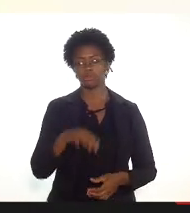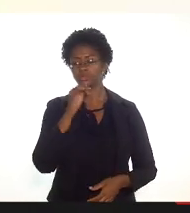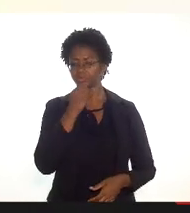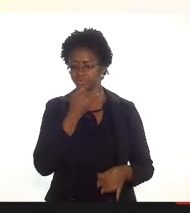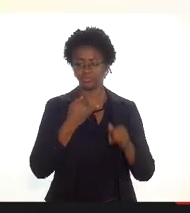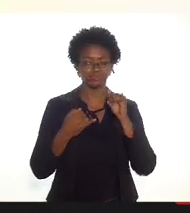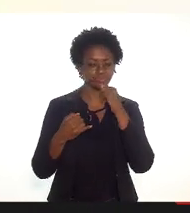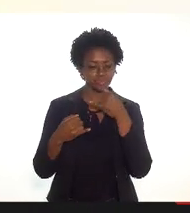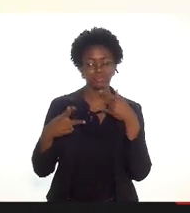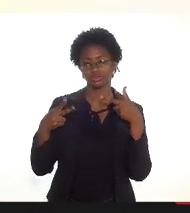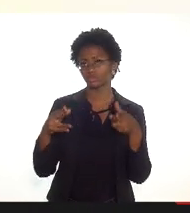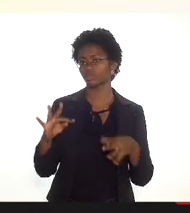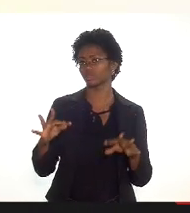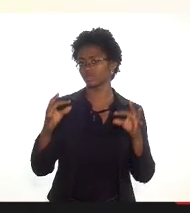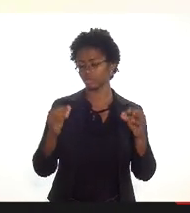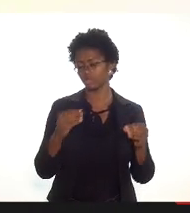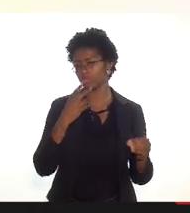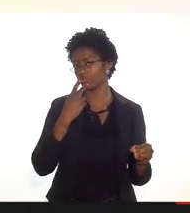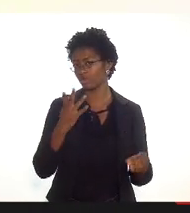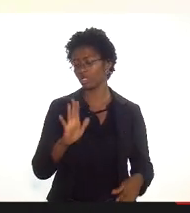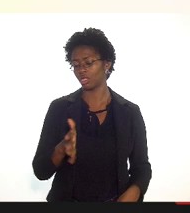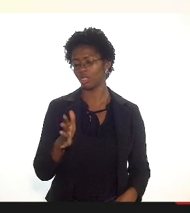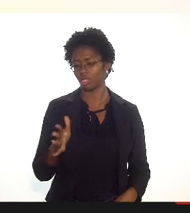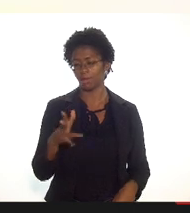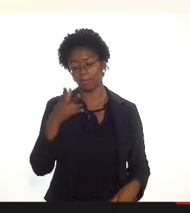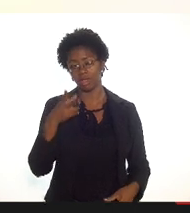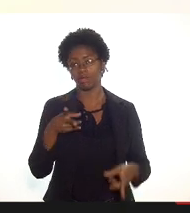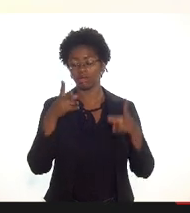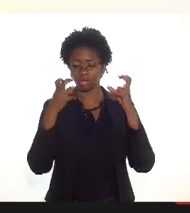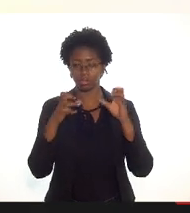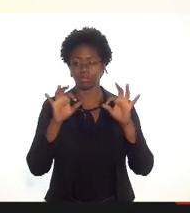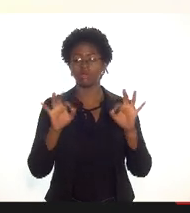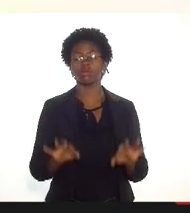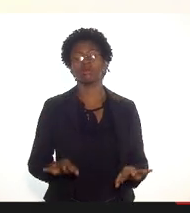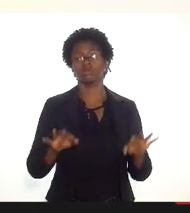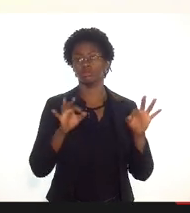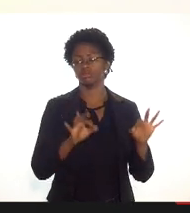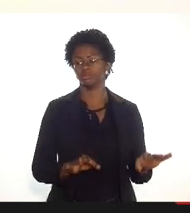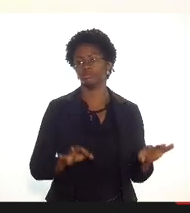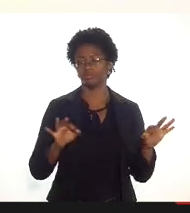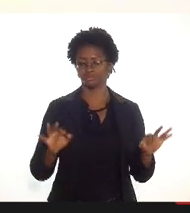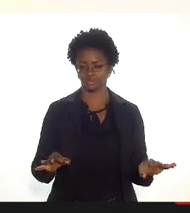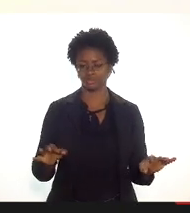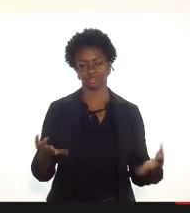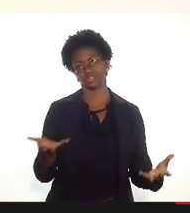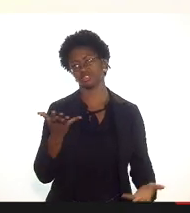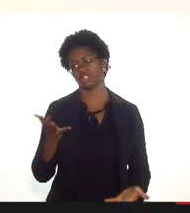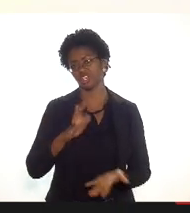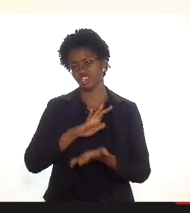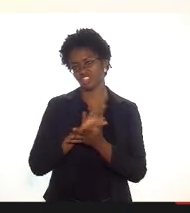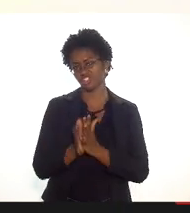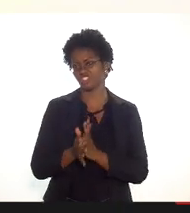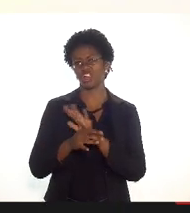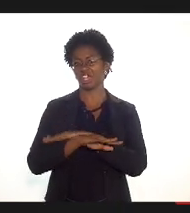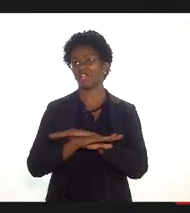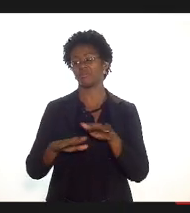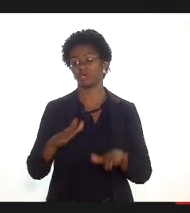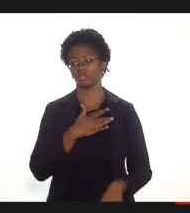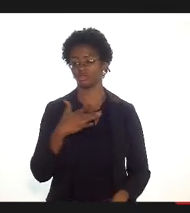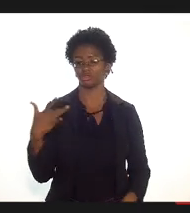como todos que já falaram, que me antecederam aqui, constato que realmente é um desmonte mesmo, né, a gente não tem o que falar,